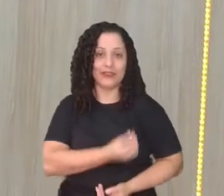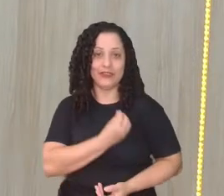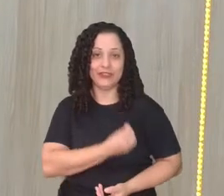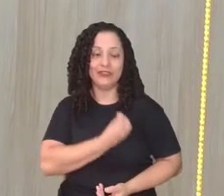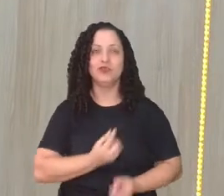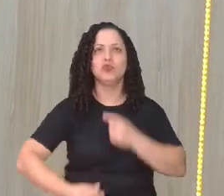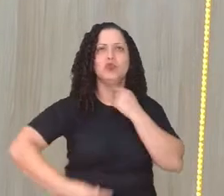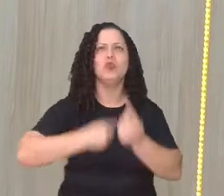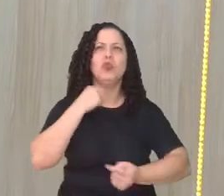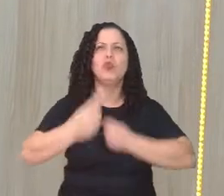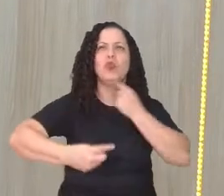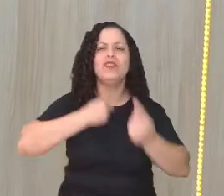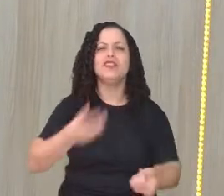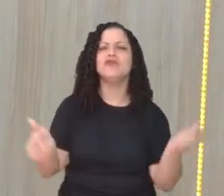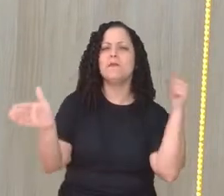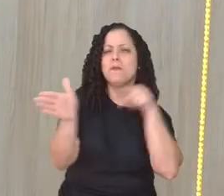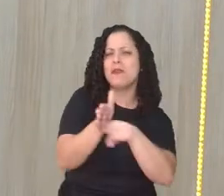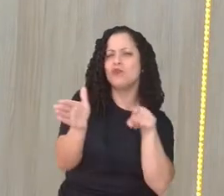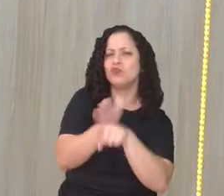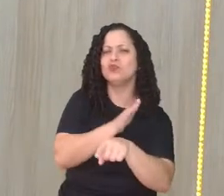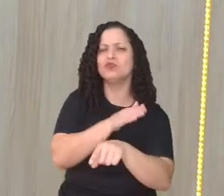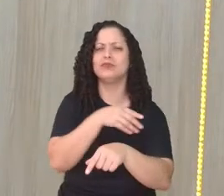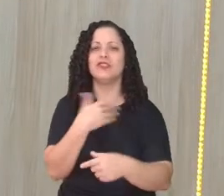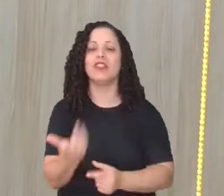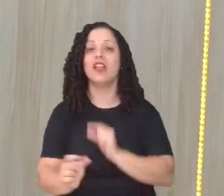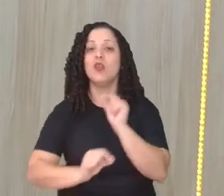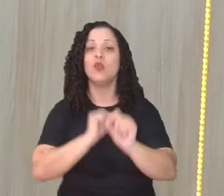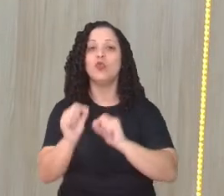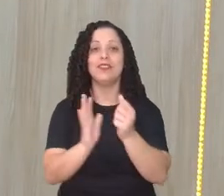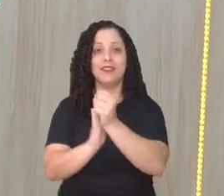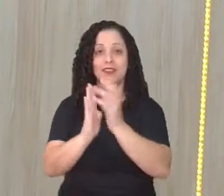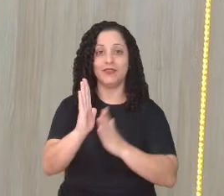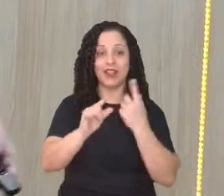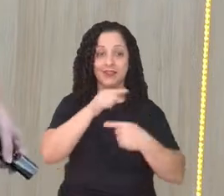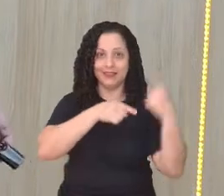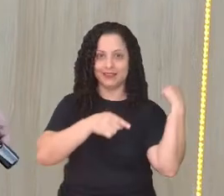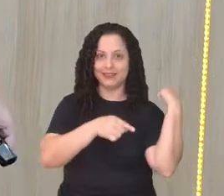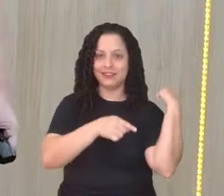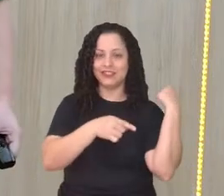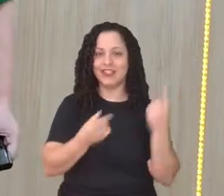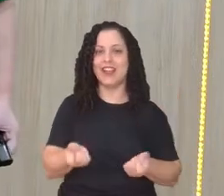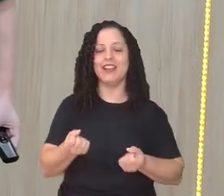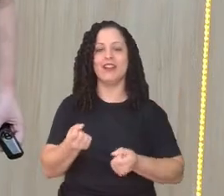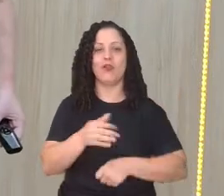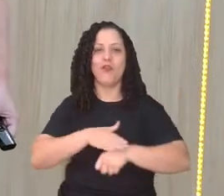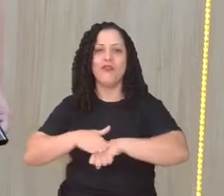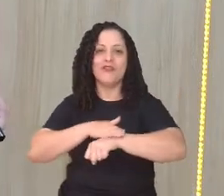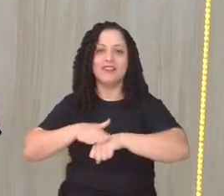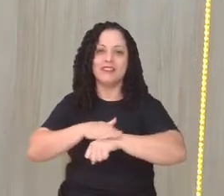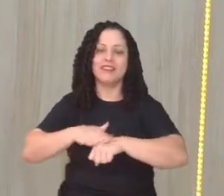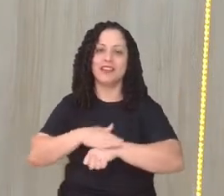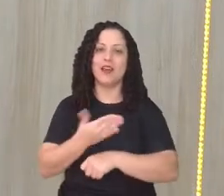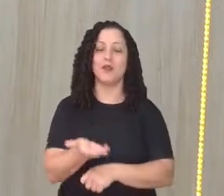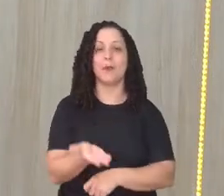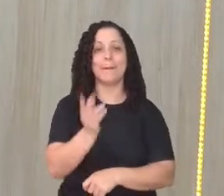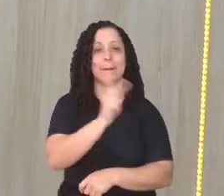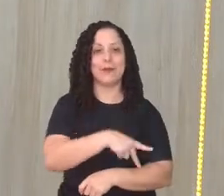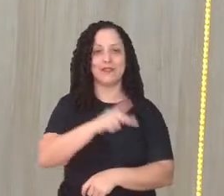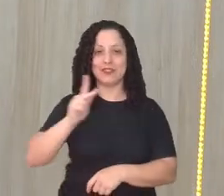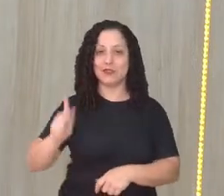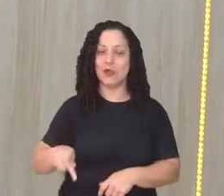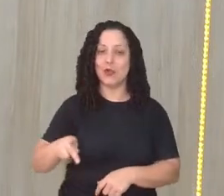o que foi que vocês fizeram com a questão anterior, para nossa colega, minha colega,